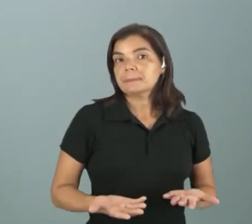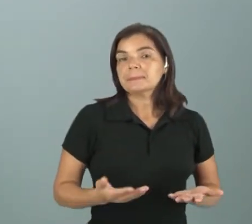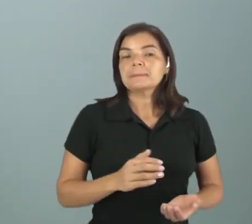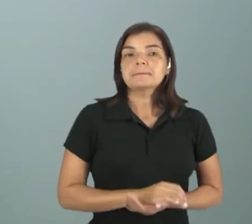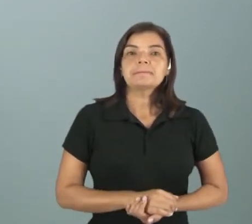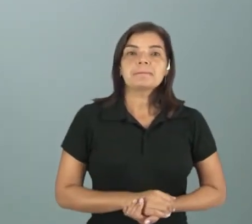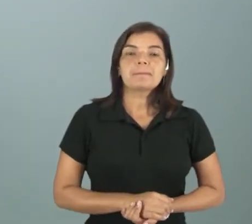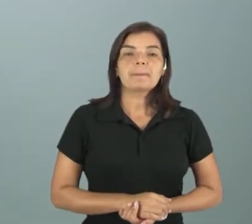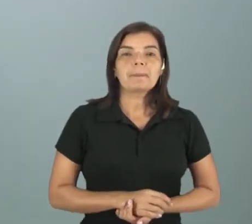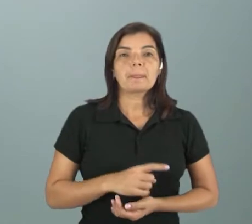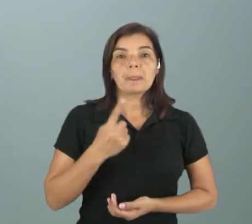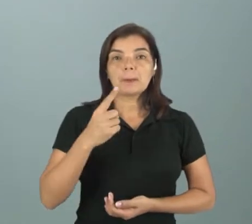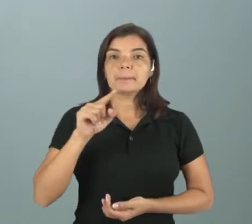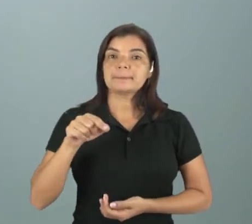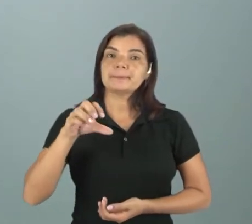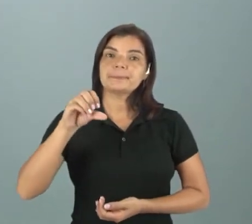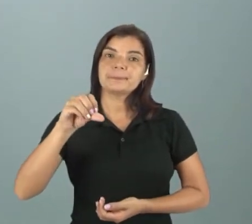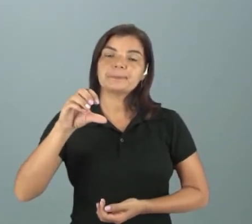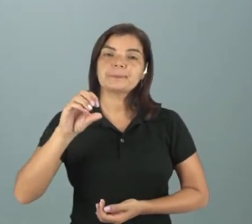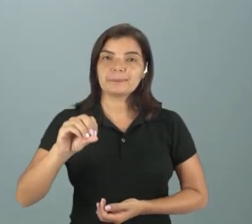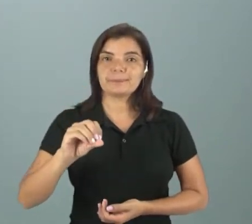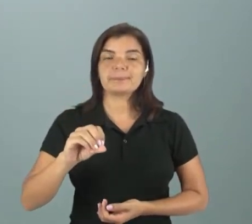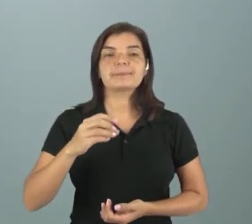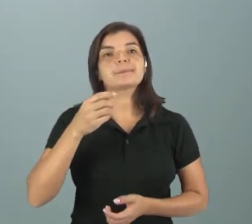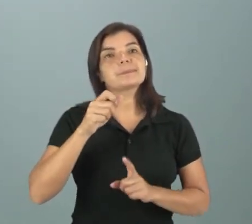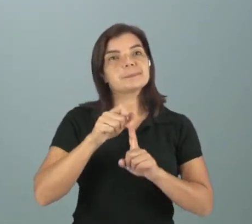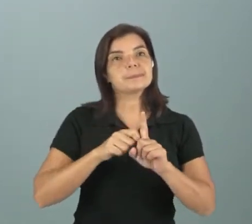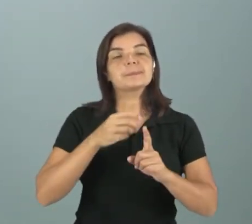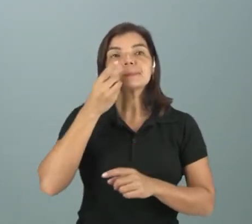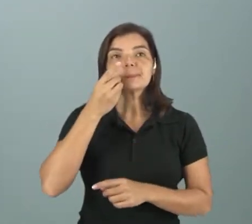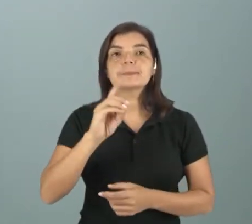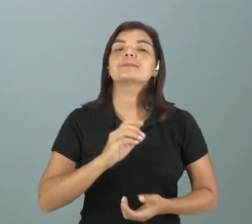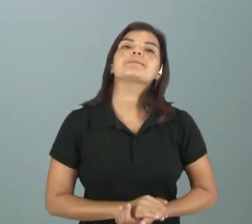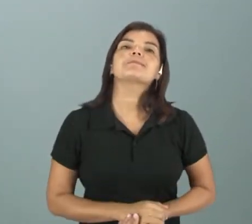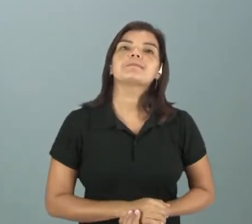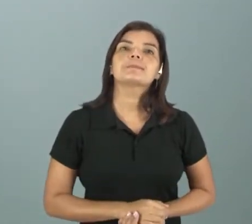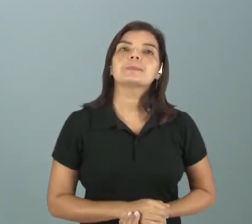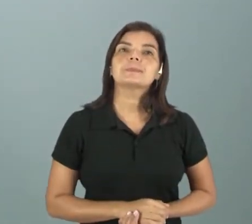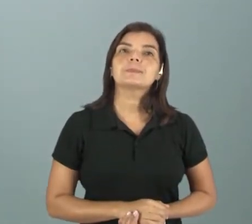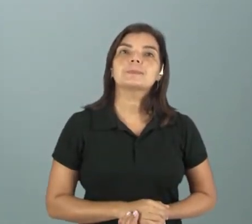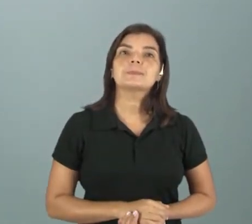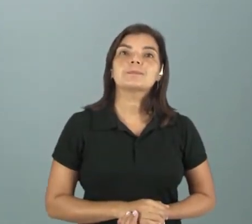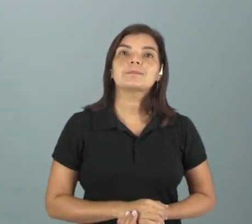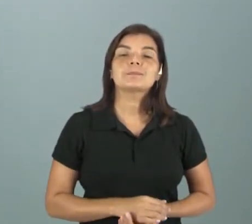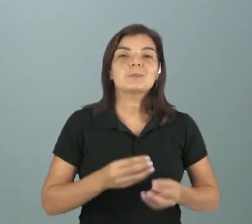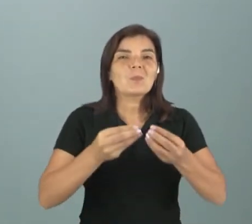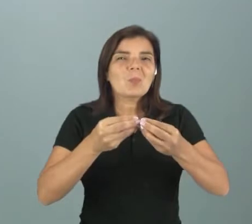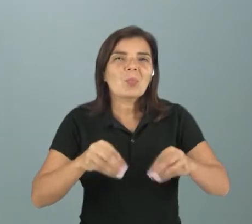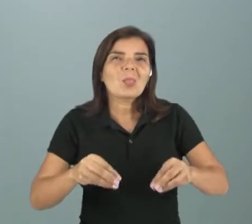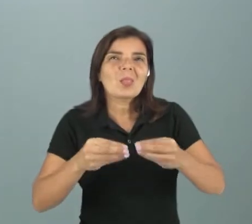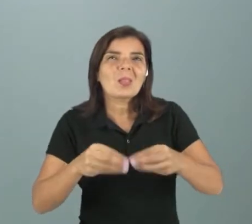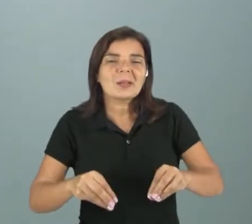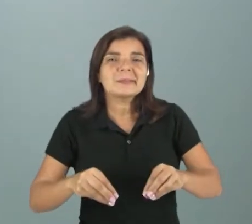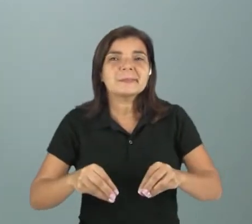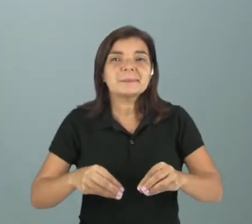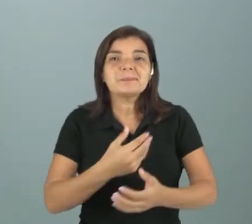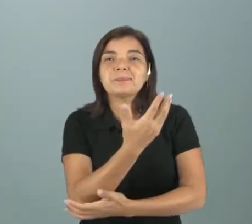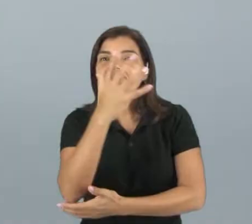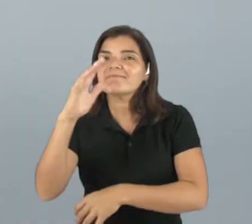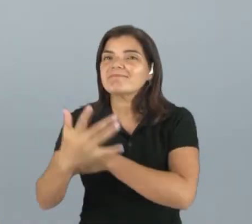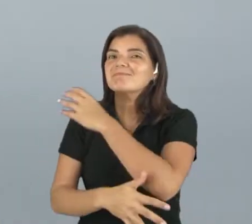seja, $1,90 por dia. E aí, na sequência, A crise ambiental no meio rural,